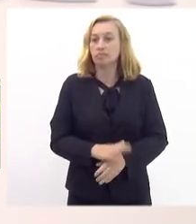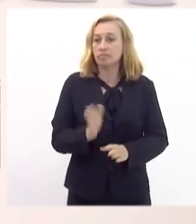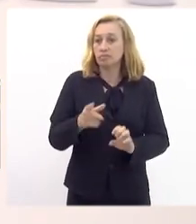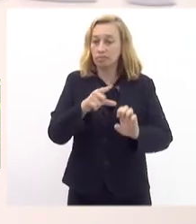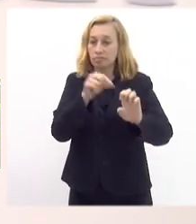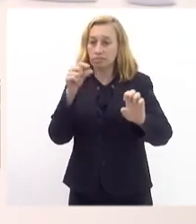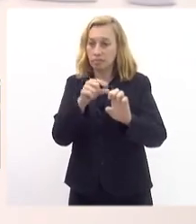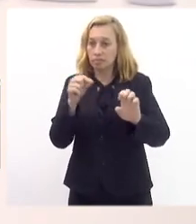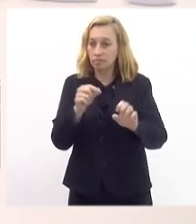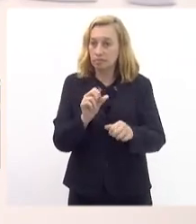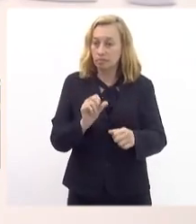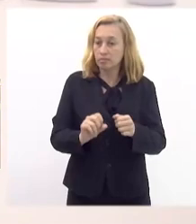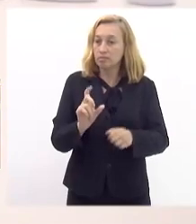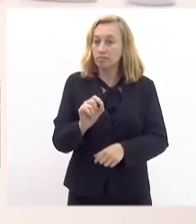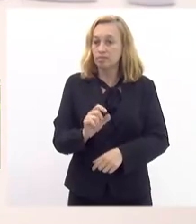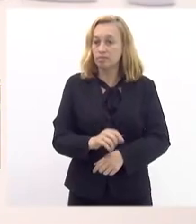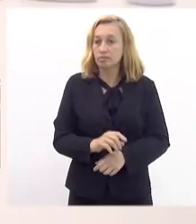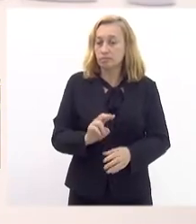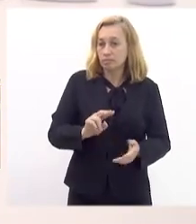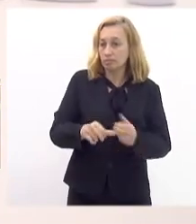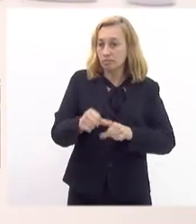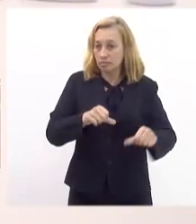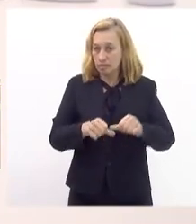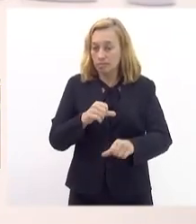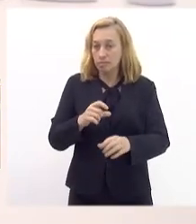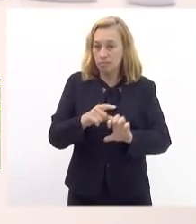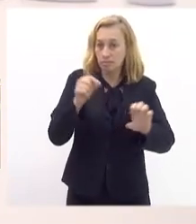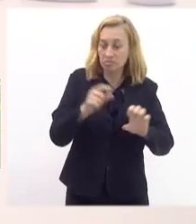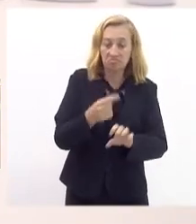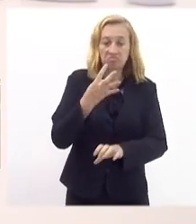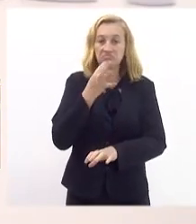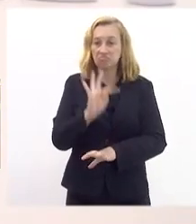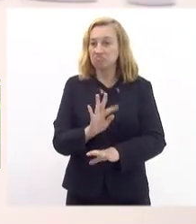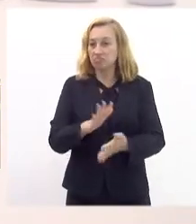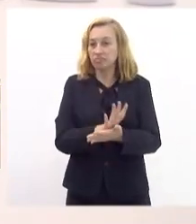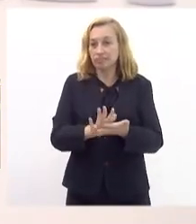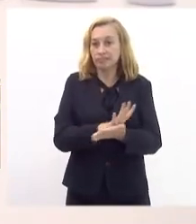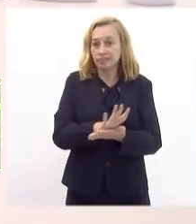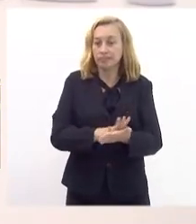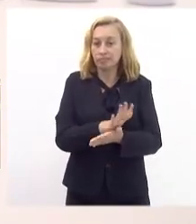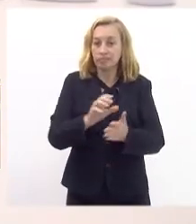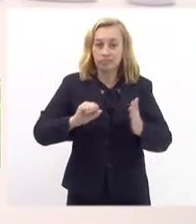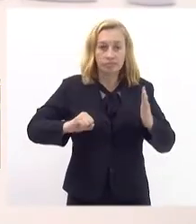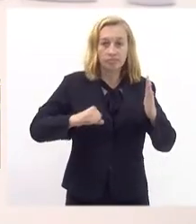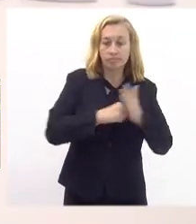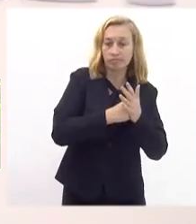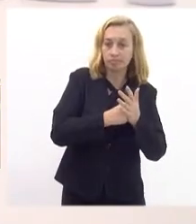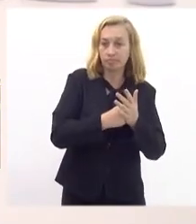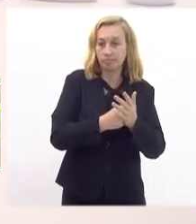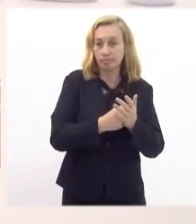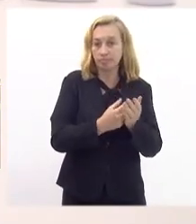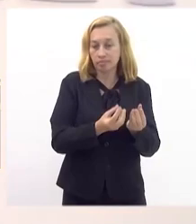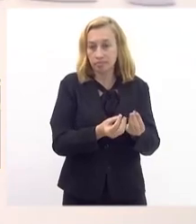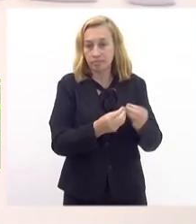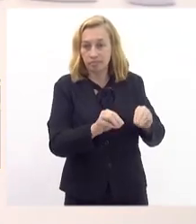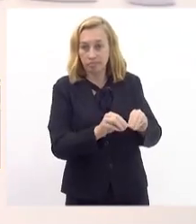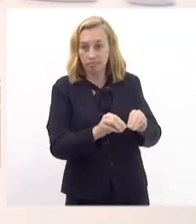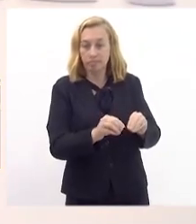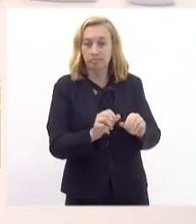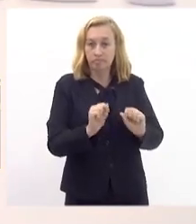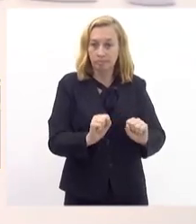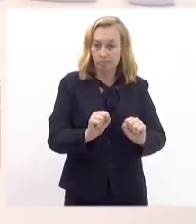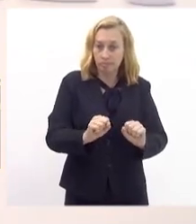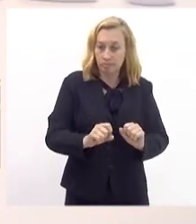empreendimento como tá ser contrário empreendimento eu te conhecer totalmente e não traz Impacto relevante que não possa ser medicado o